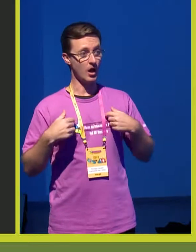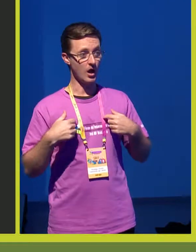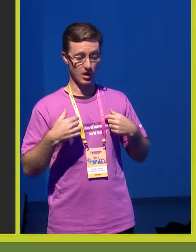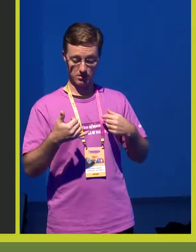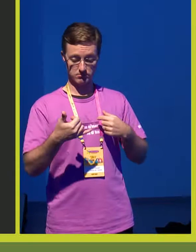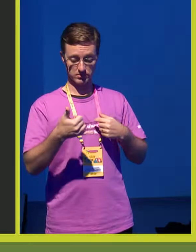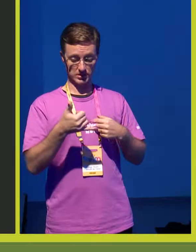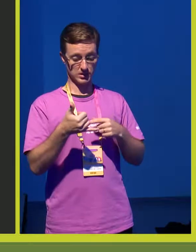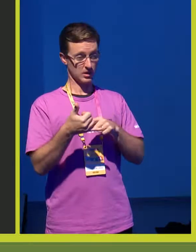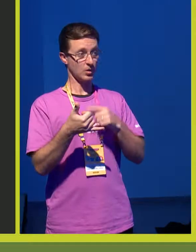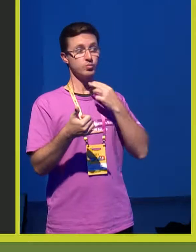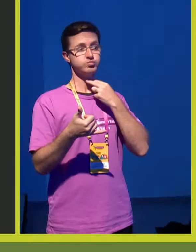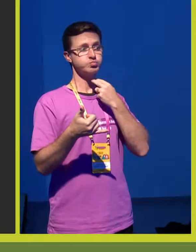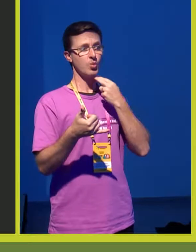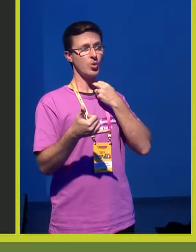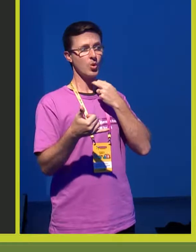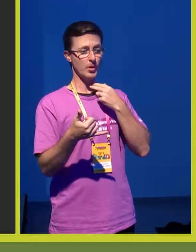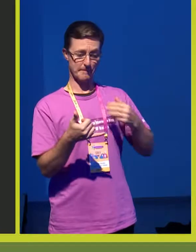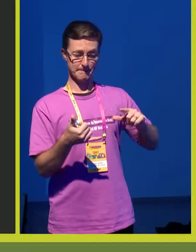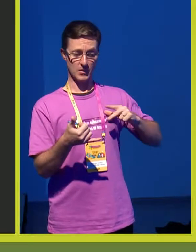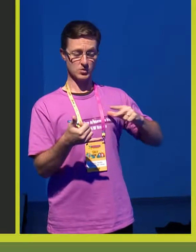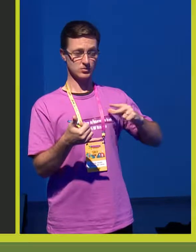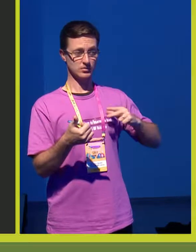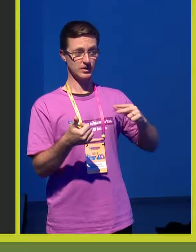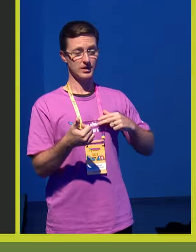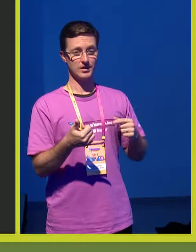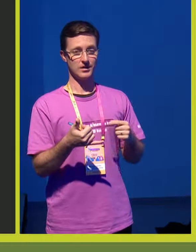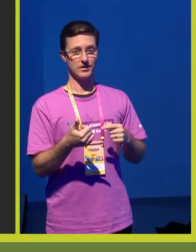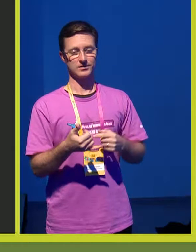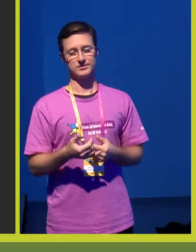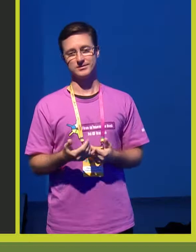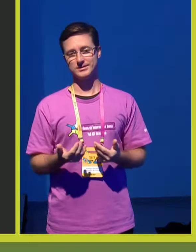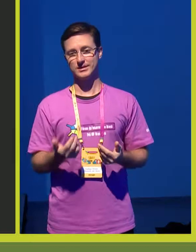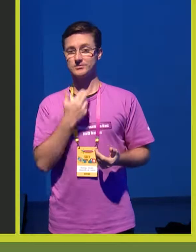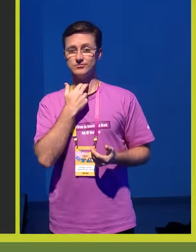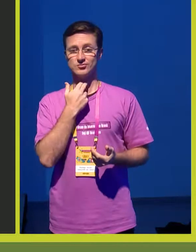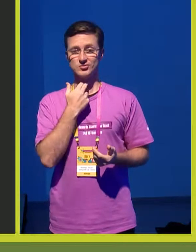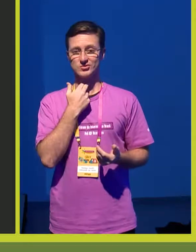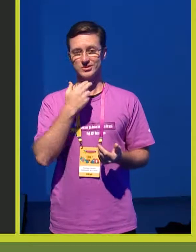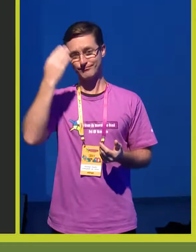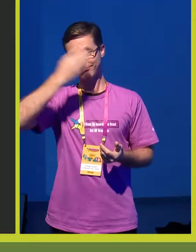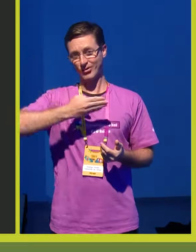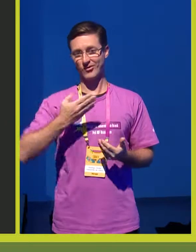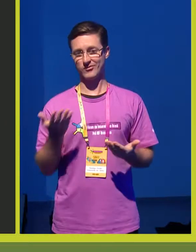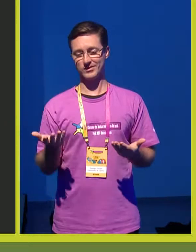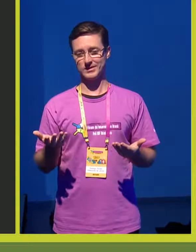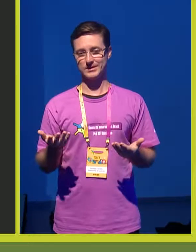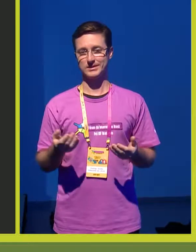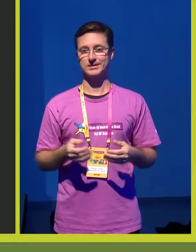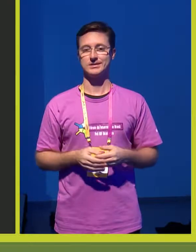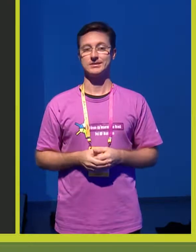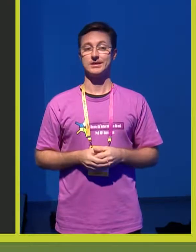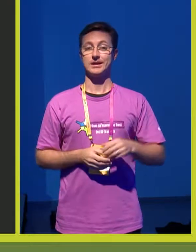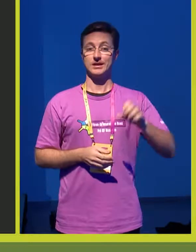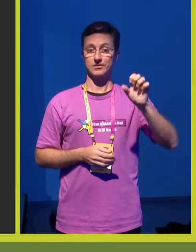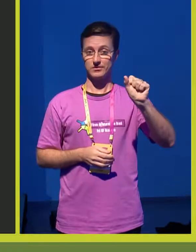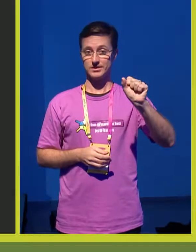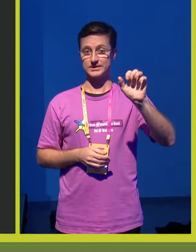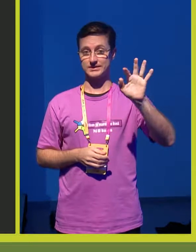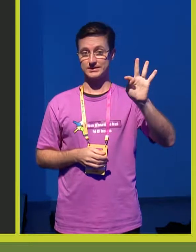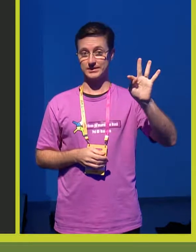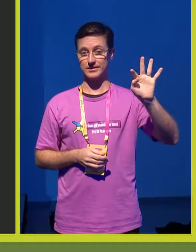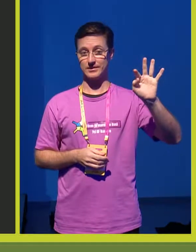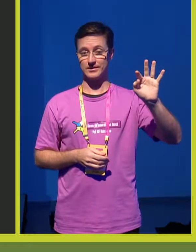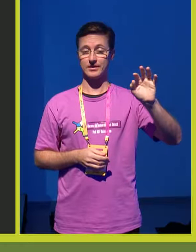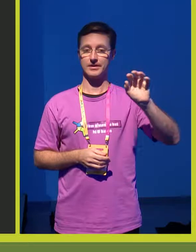não poderia ter sido utilizado para incriminar o acusado naquele caso. O que é que o STF considerou?